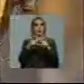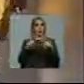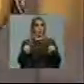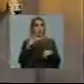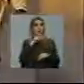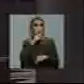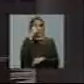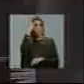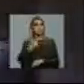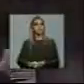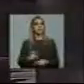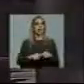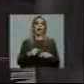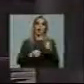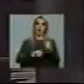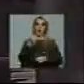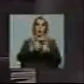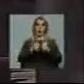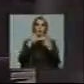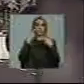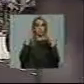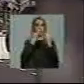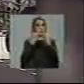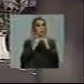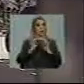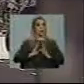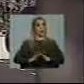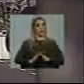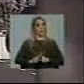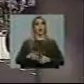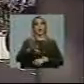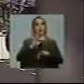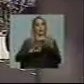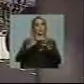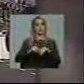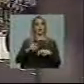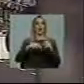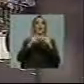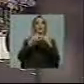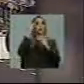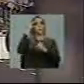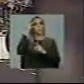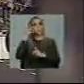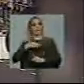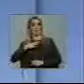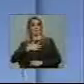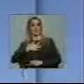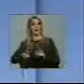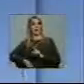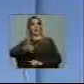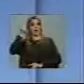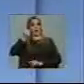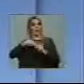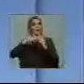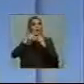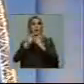novo hospital obriga a lançar um concurso público internacional. As hipóteses das construtoras madeirenses